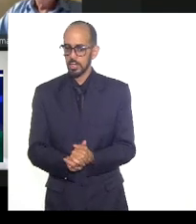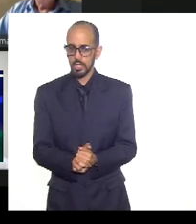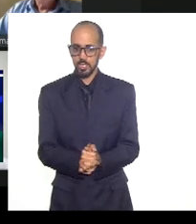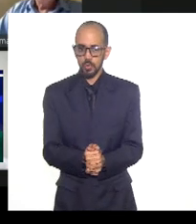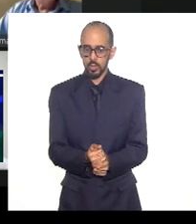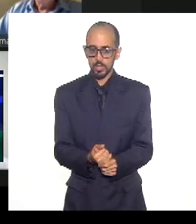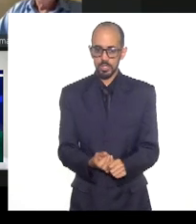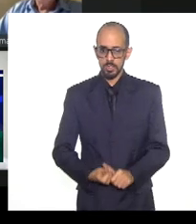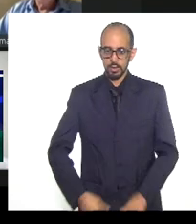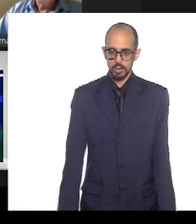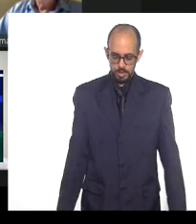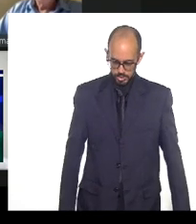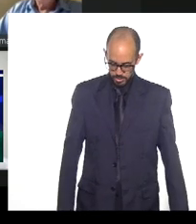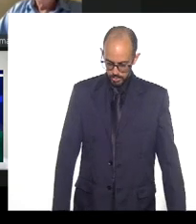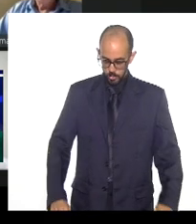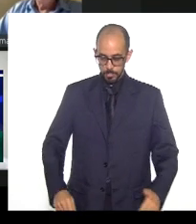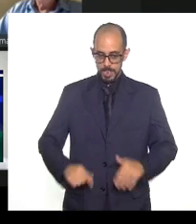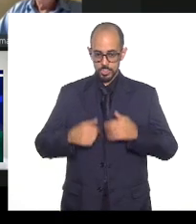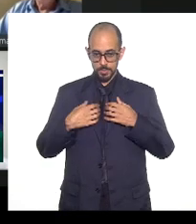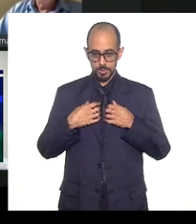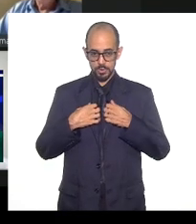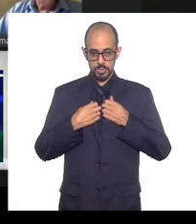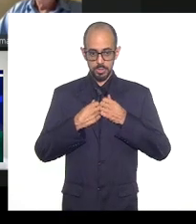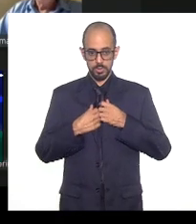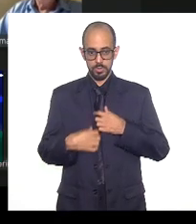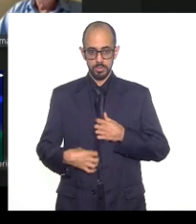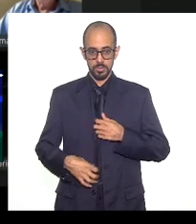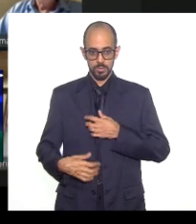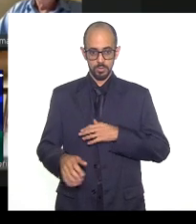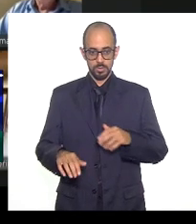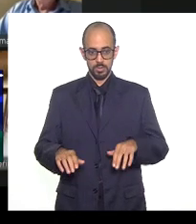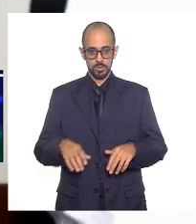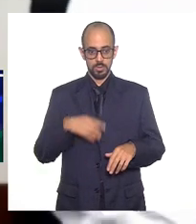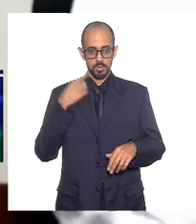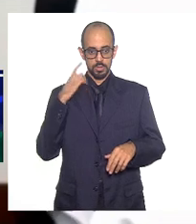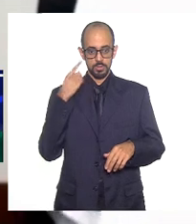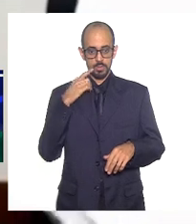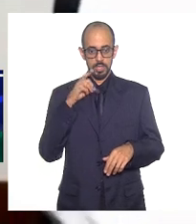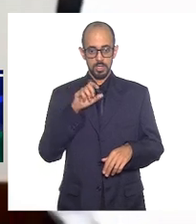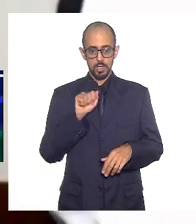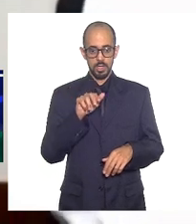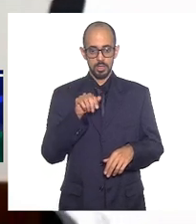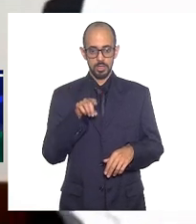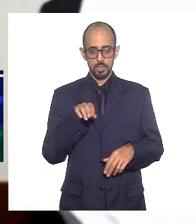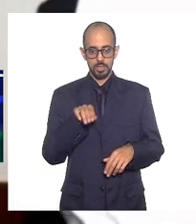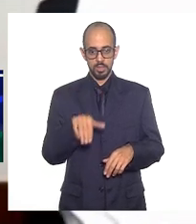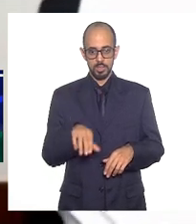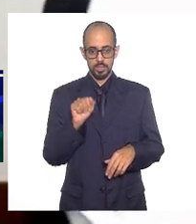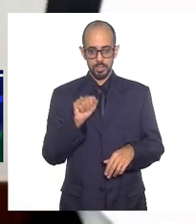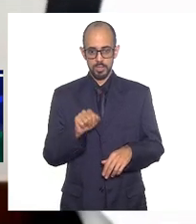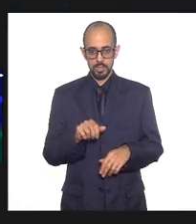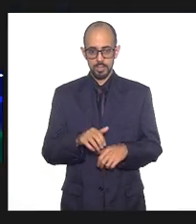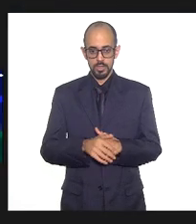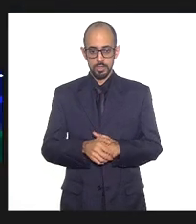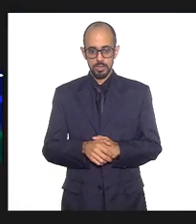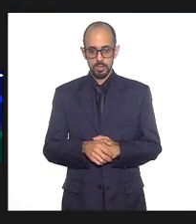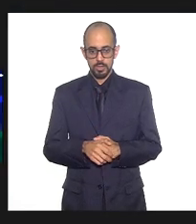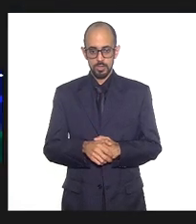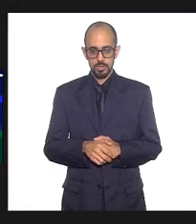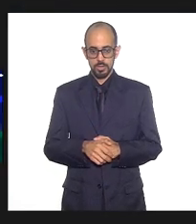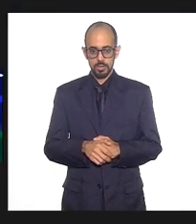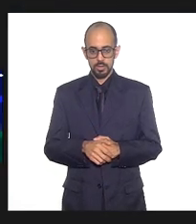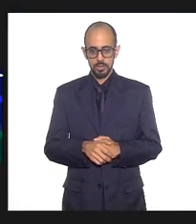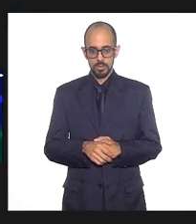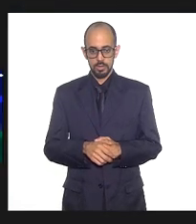A presidência vai proceder às chamadas. Deputada Adriana Baltazar. Eu gostaria de encaminhar,